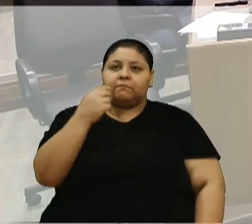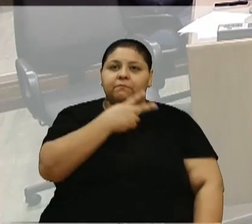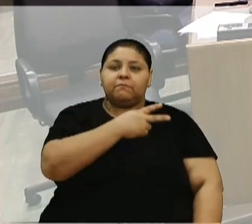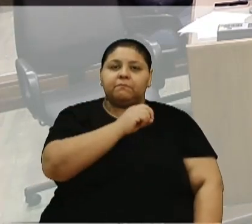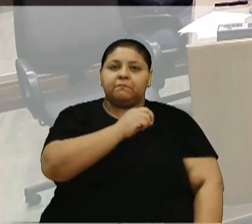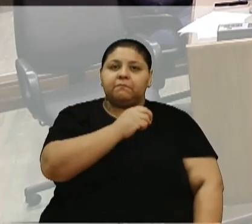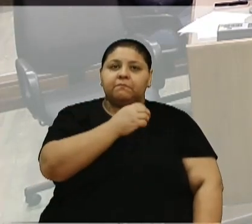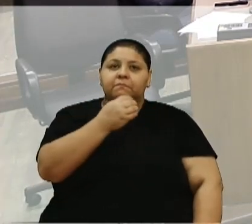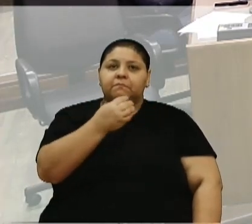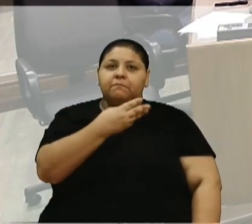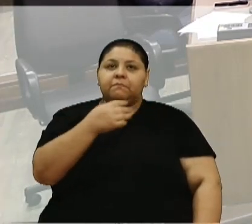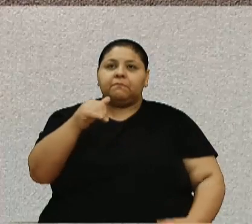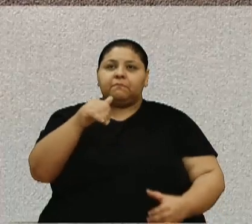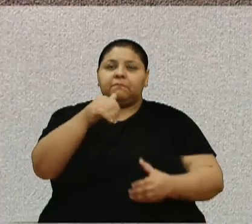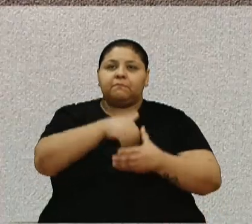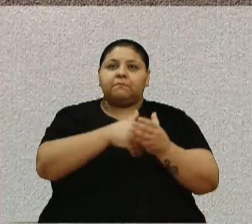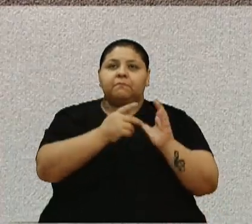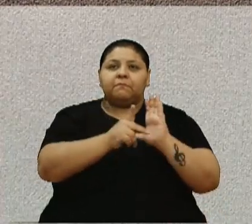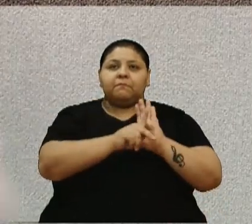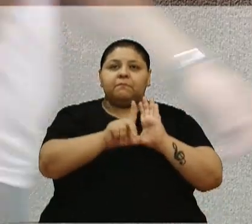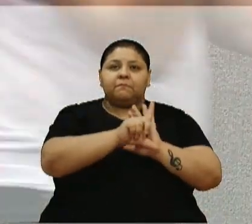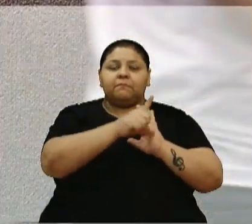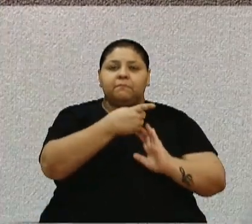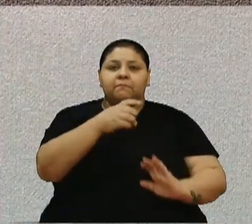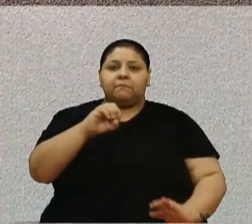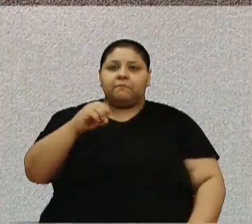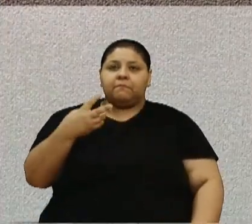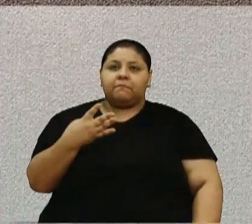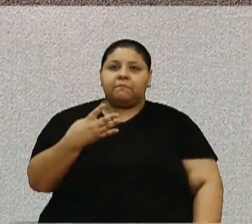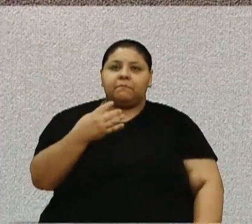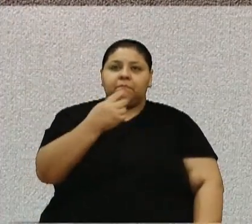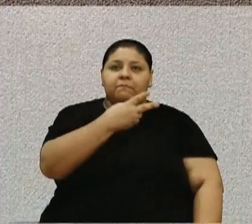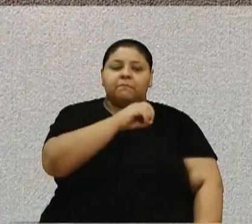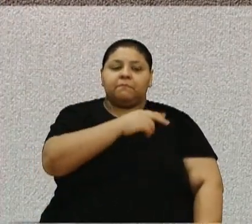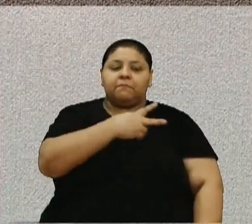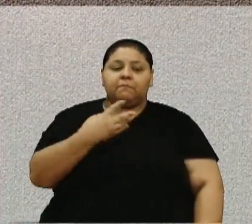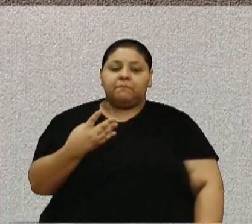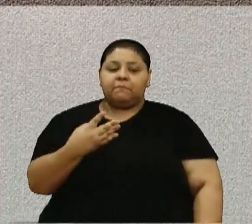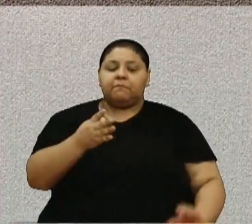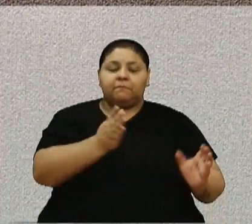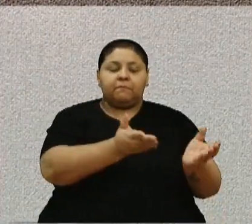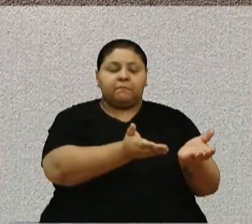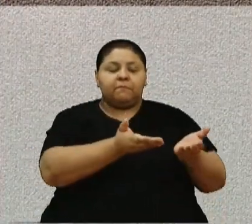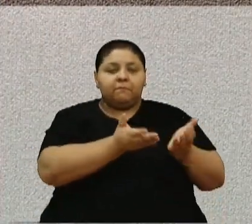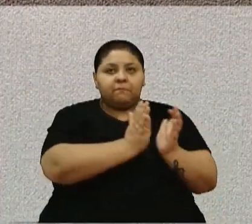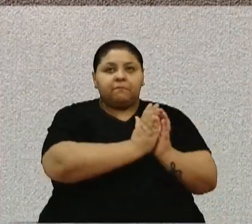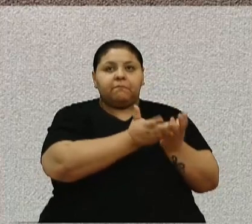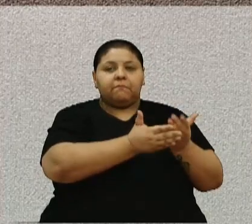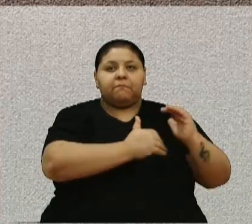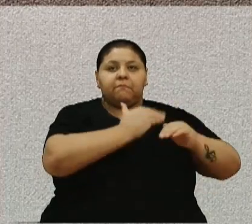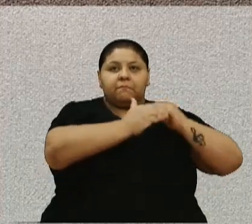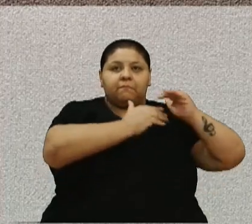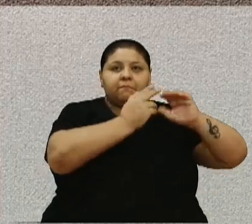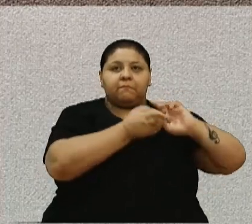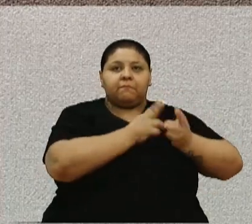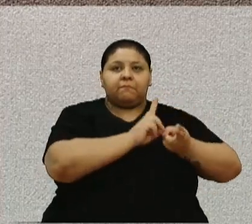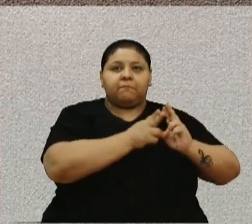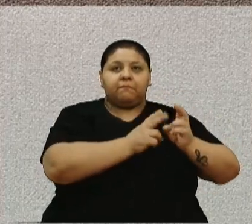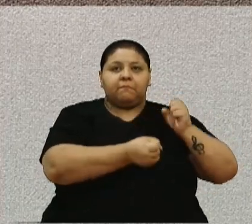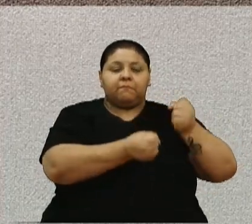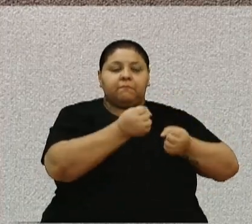134/2024, contendo o projeto de lei número 104/2024. Recebe esta Comissão de Desenvolvimento Urbano,